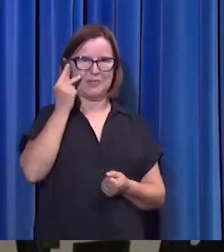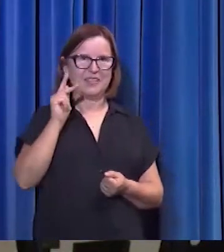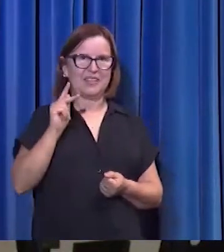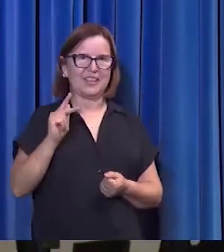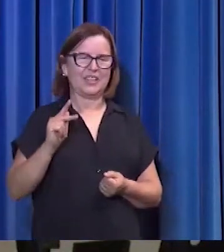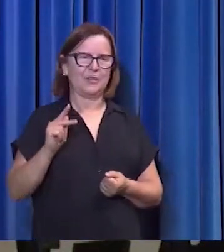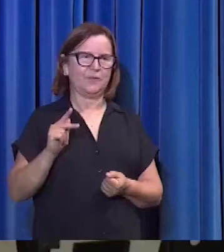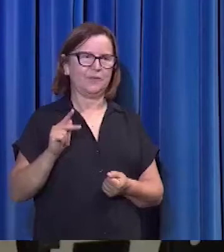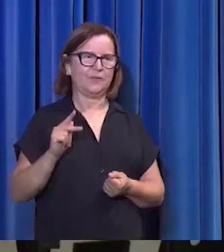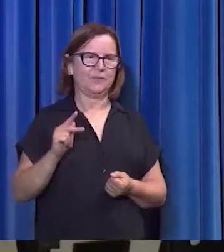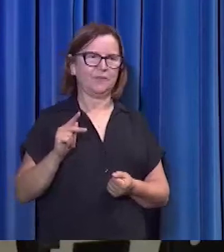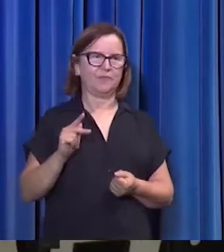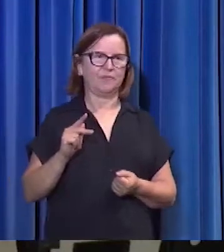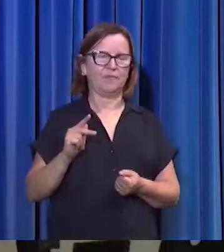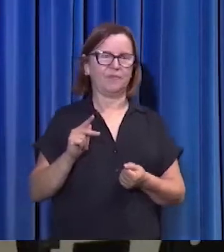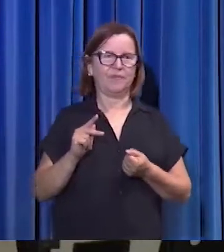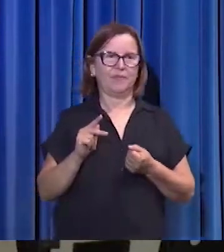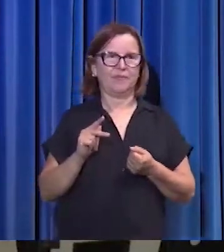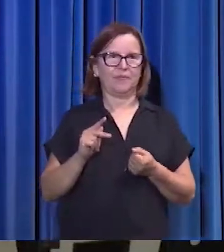o nosso pecado,